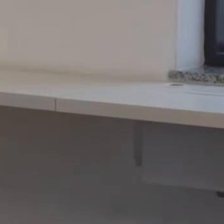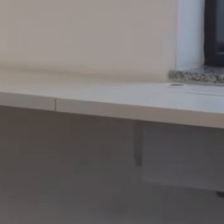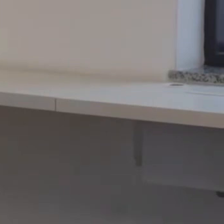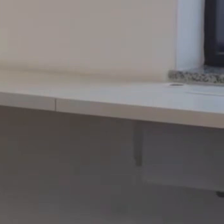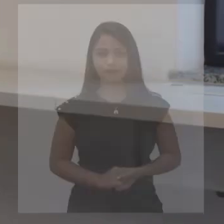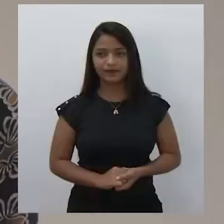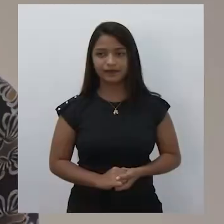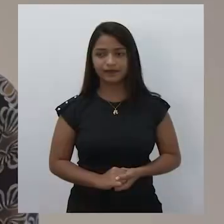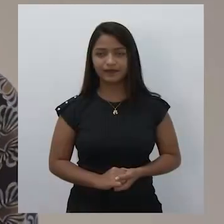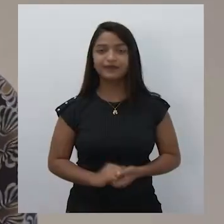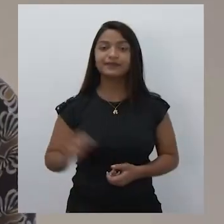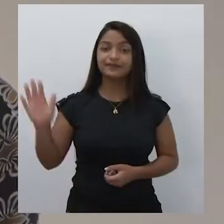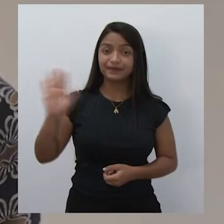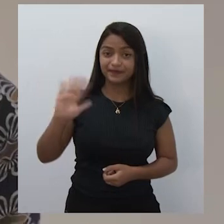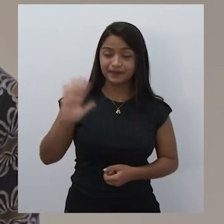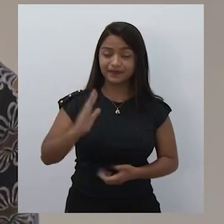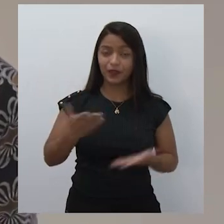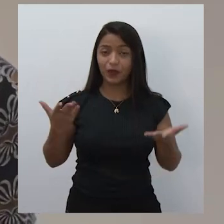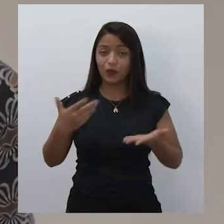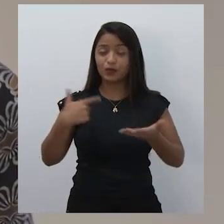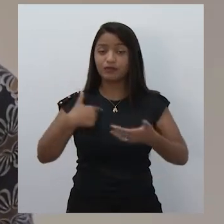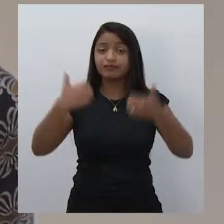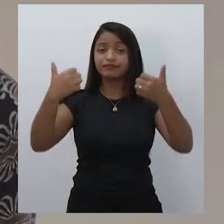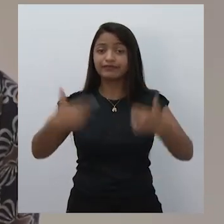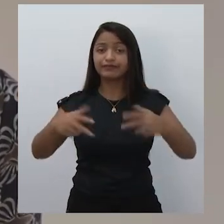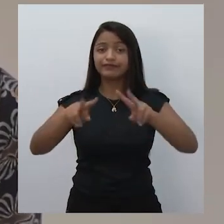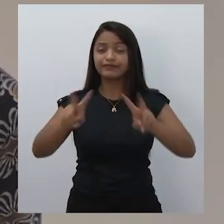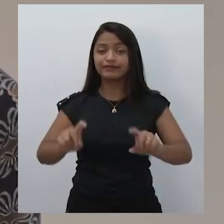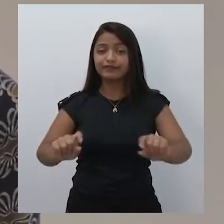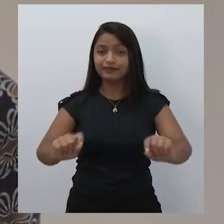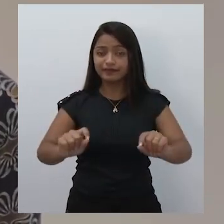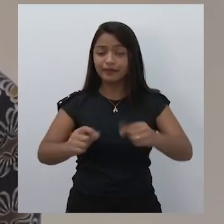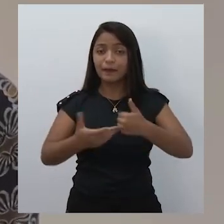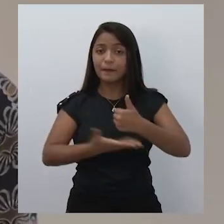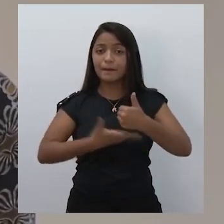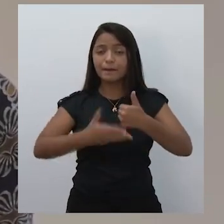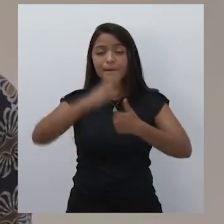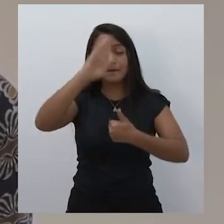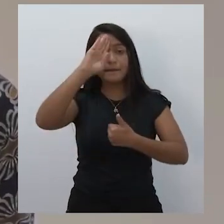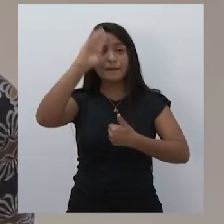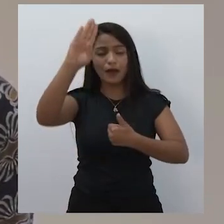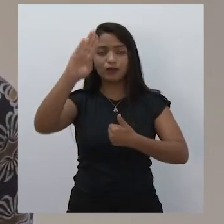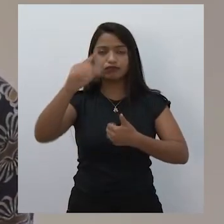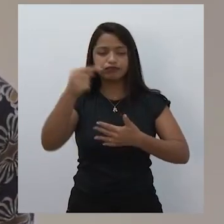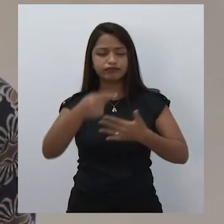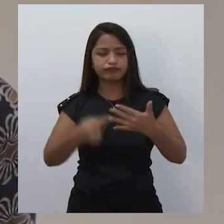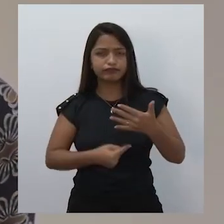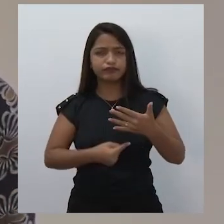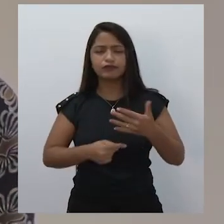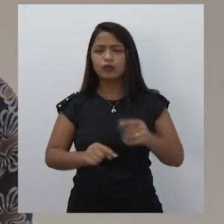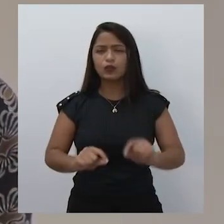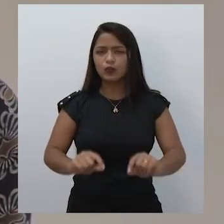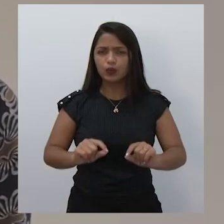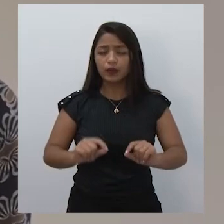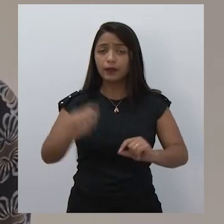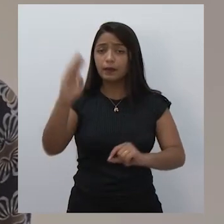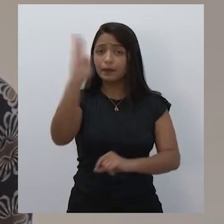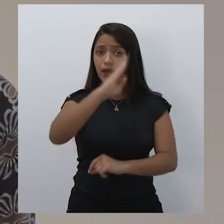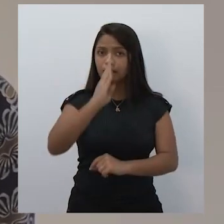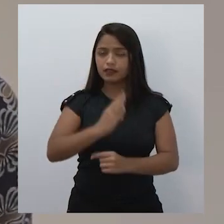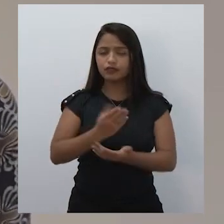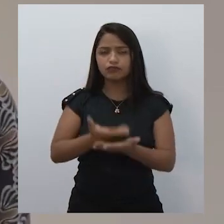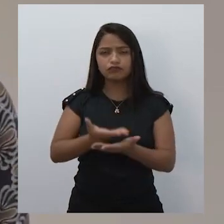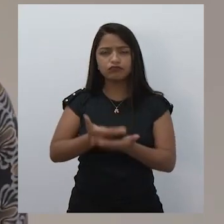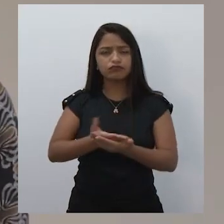maiores inovações. Por exemplo, a principal delas é que a educação no Brasil passa a ter uma